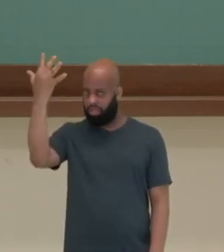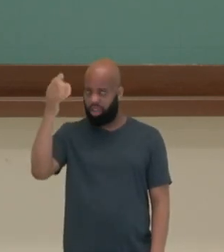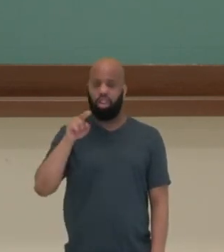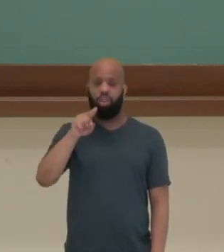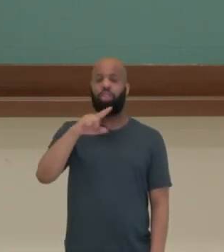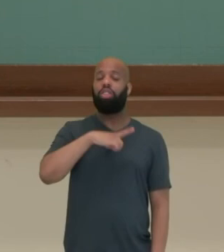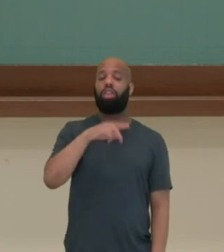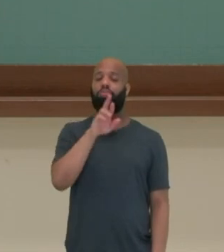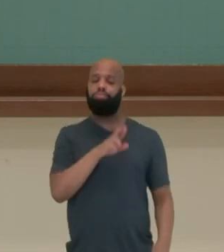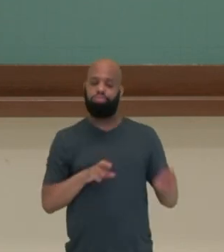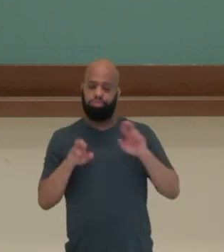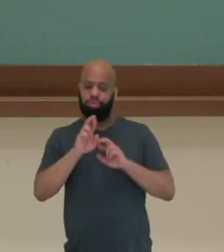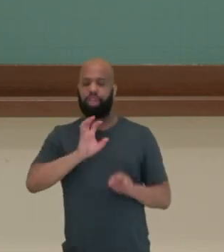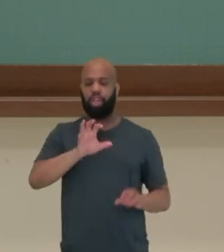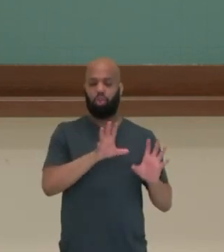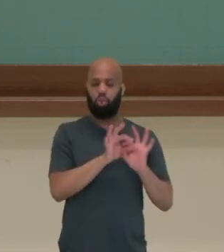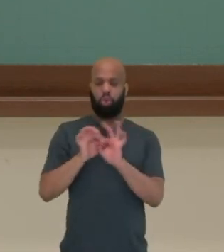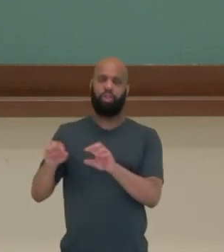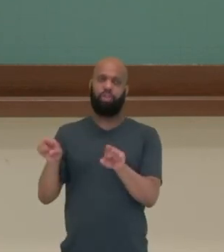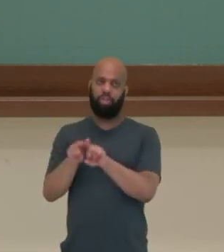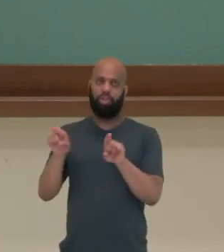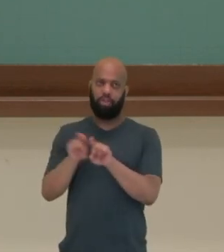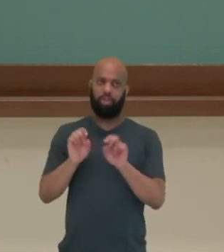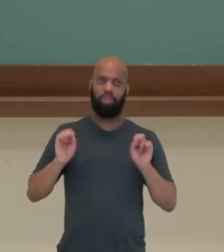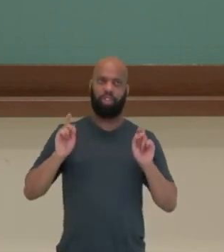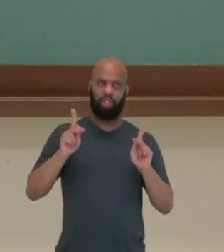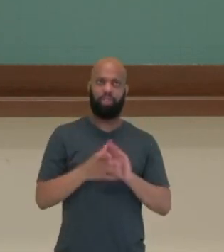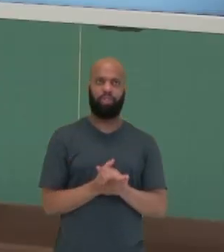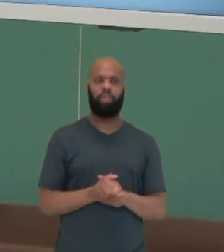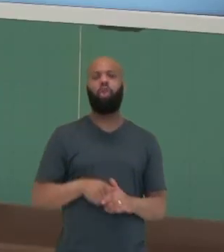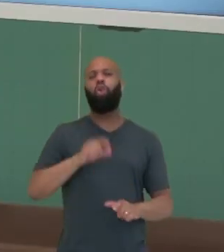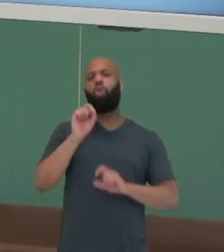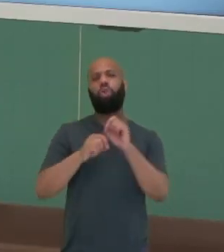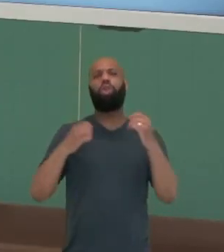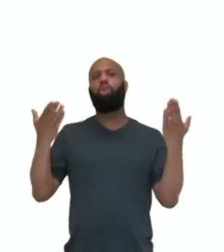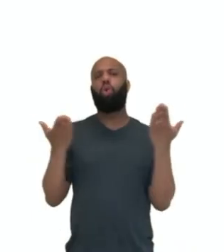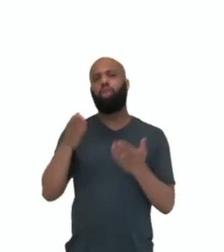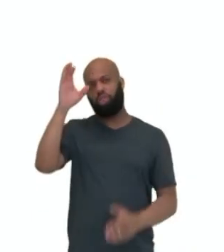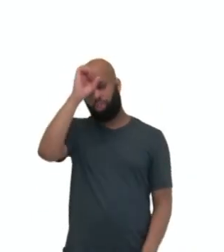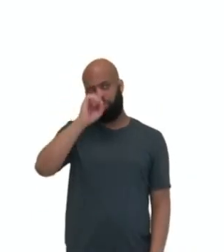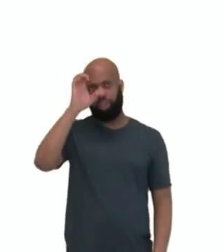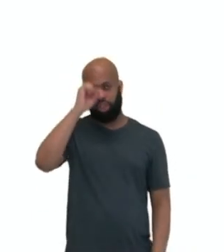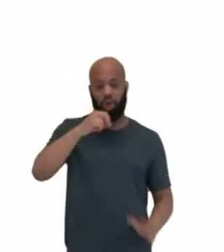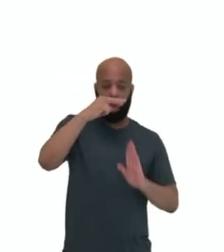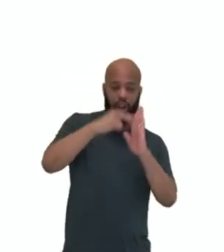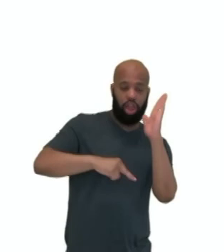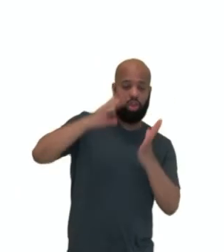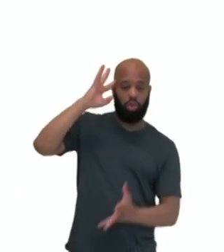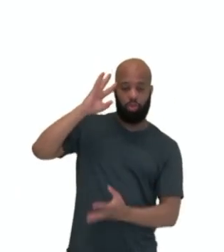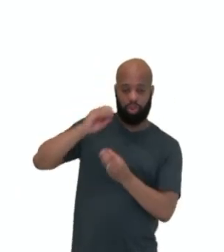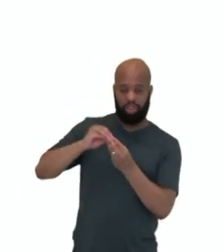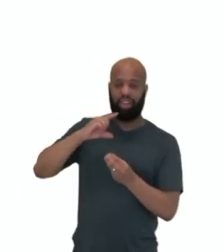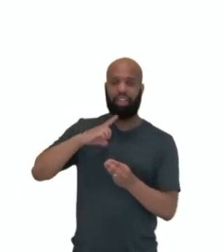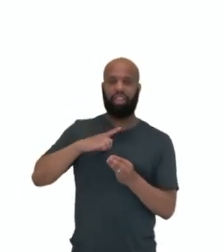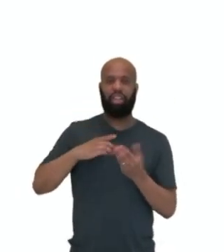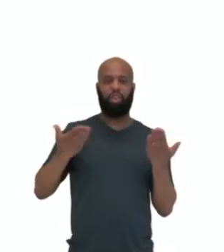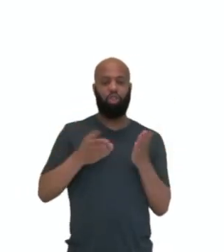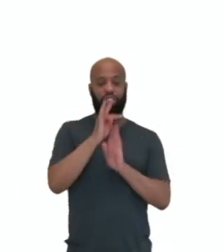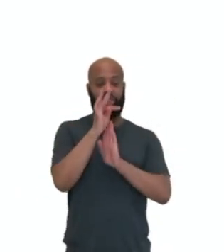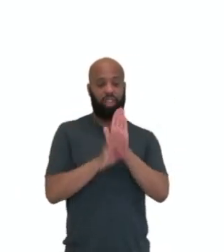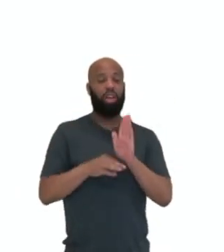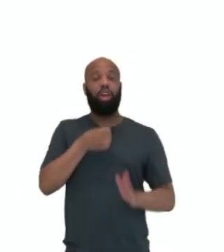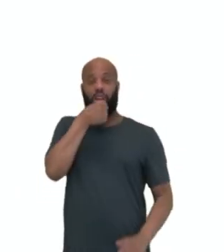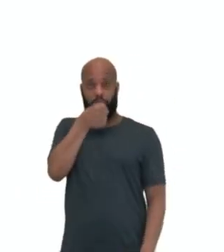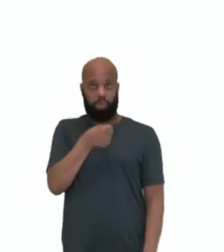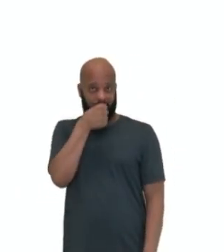tem que observar esse contexto também. O que aprendemos? Lemos e interpretamos trechos de uma